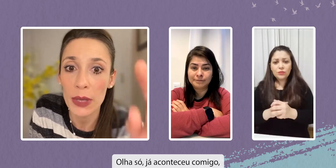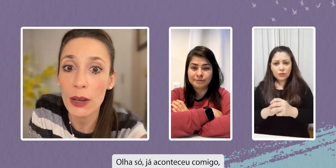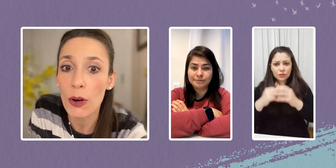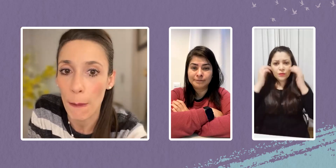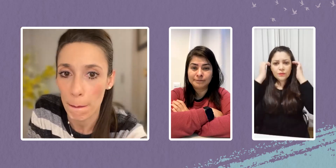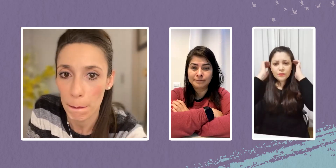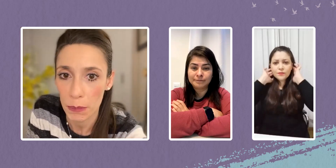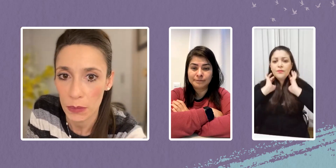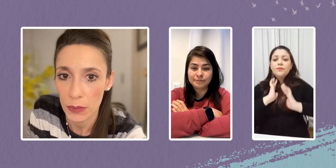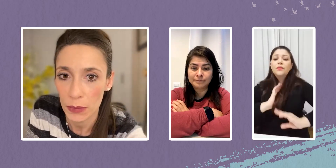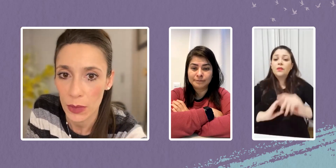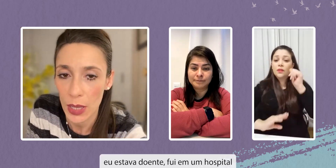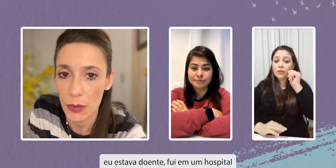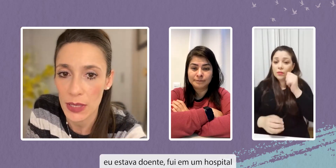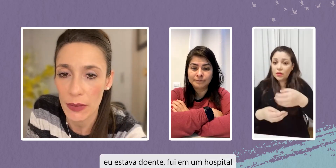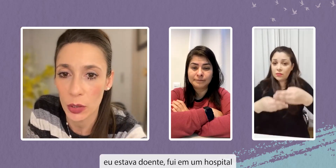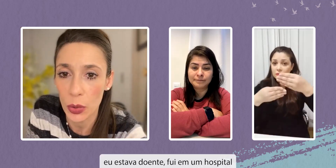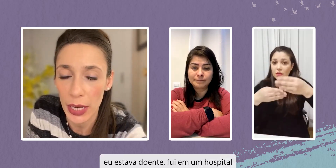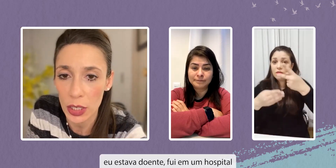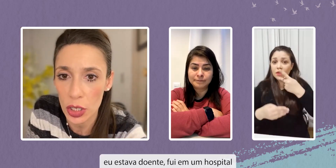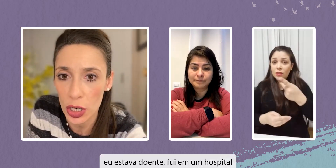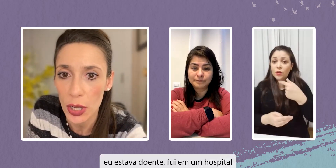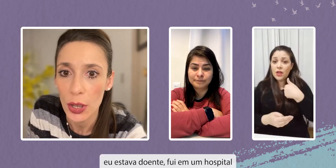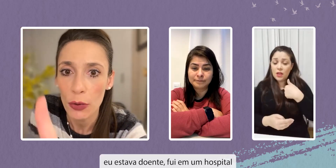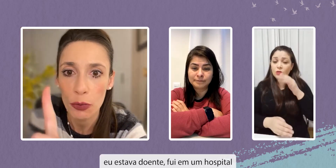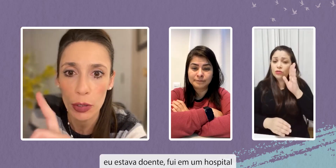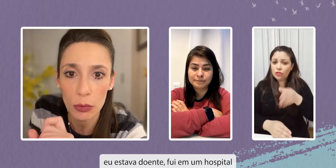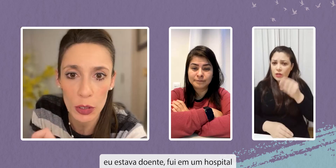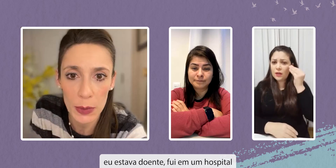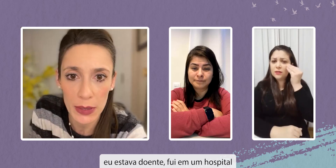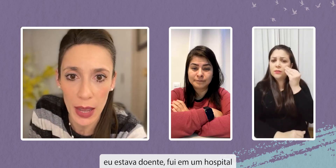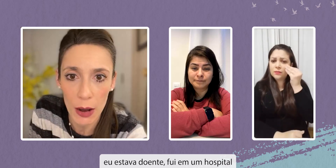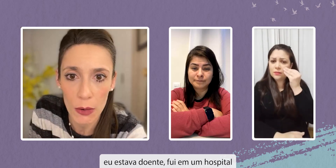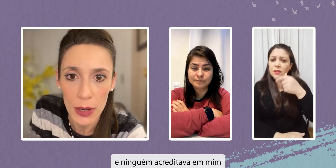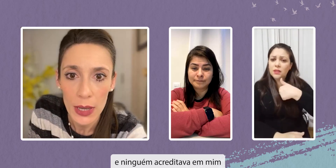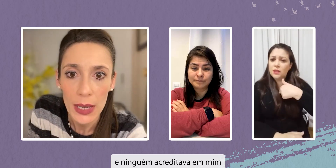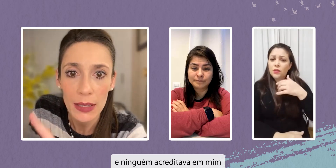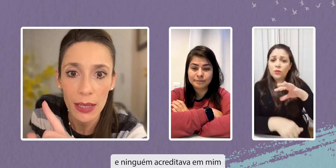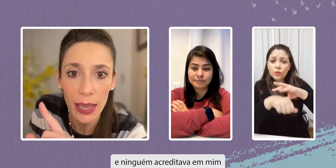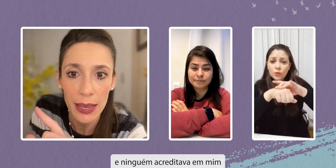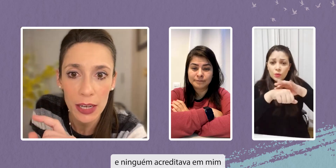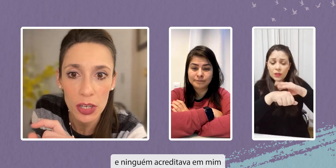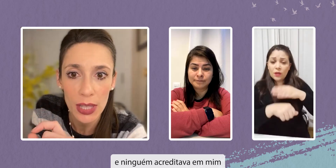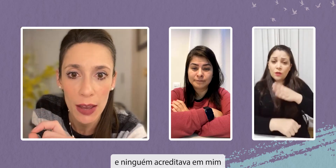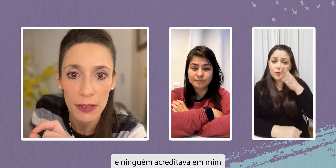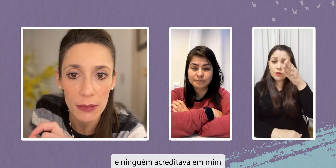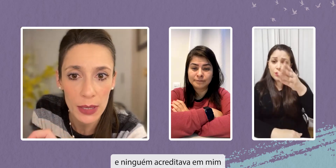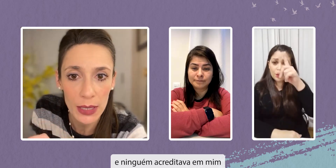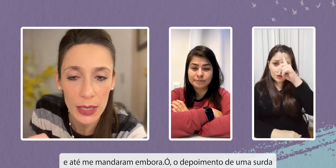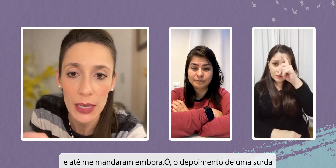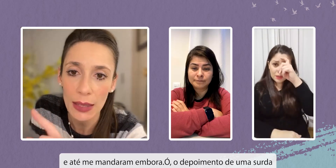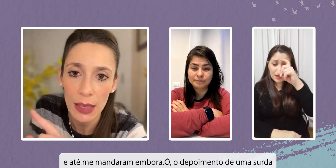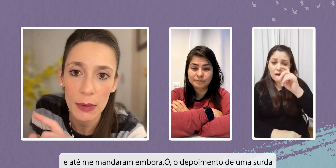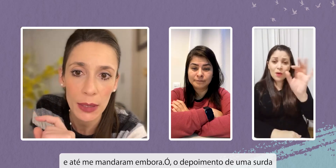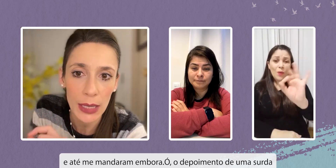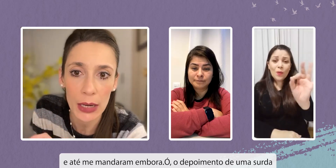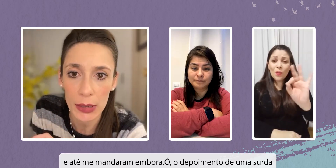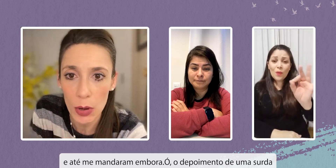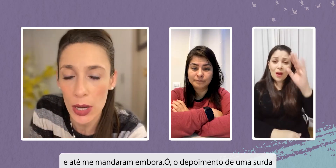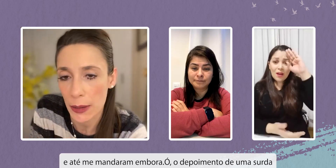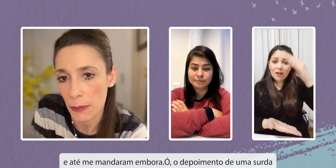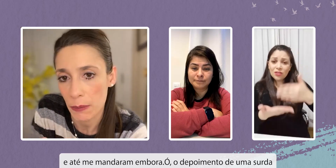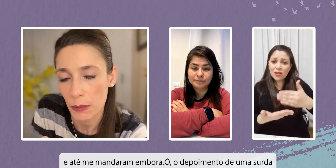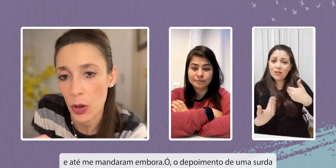aconteceu comigo. Eu estava doente, fui no hospital e ninguém acreditava em mim e até me